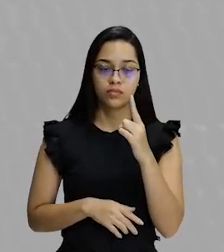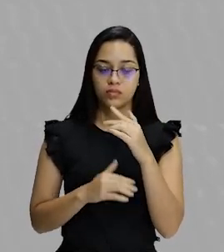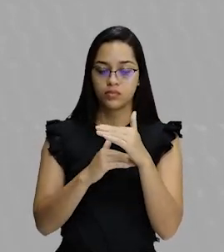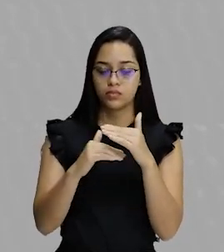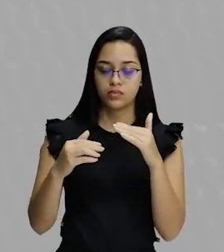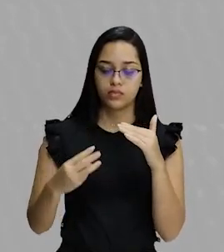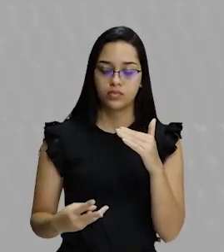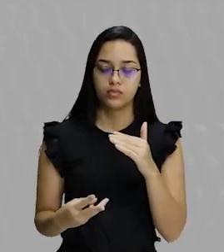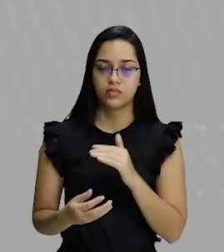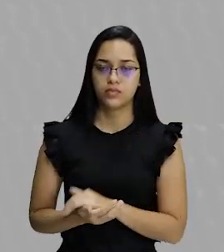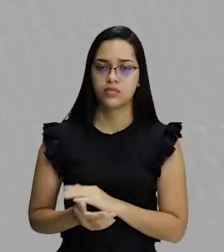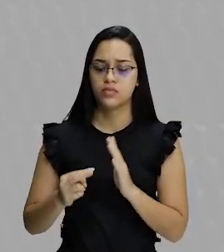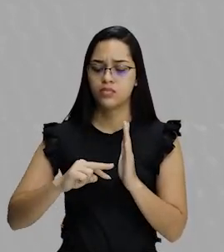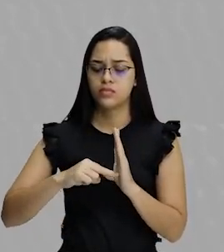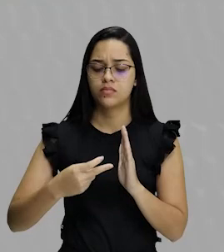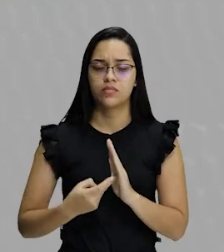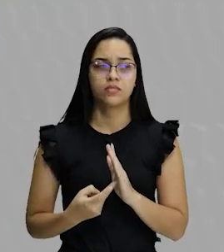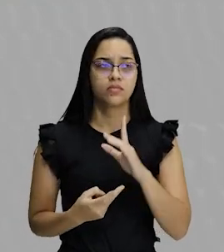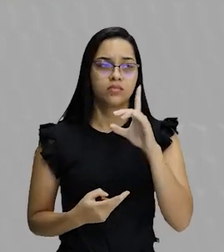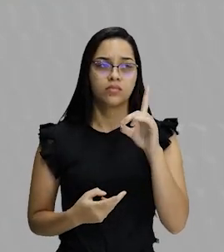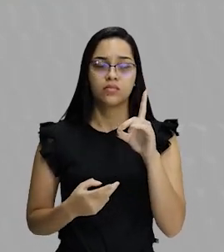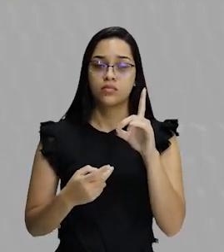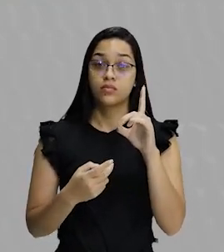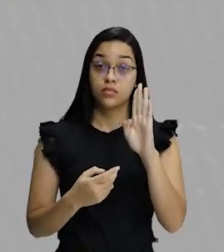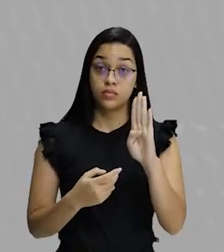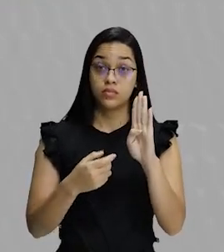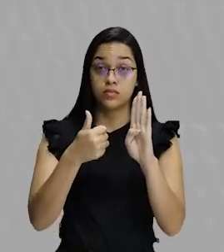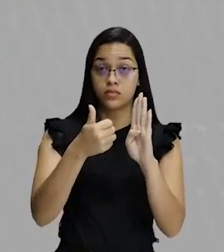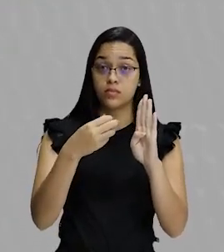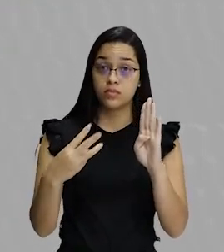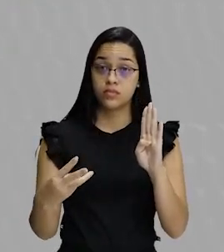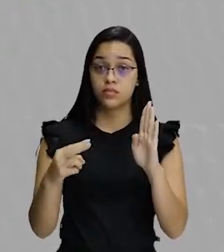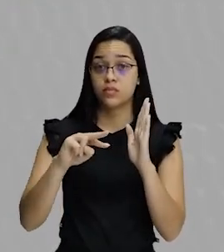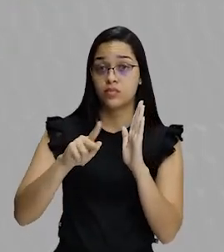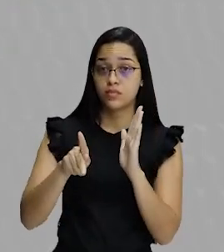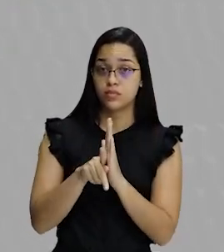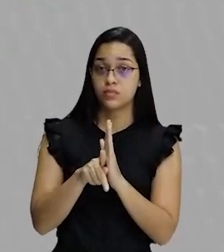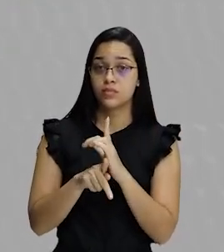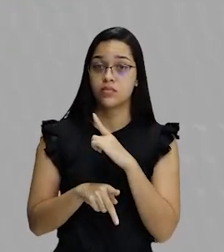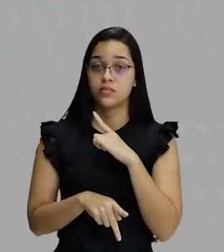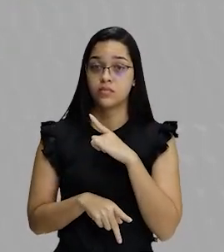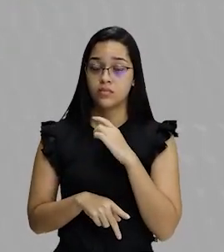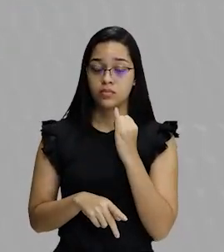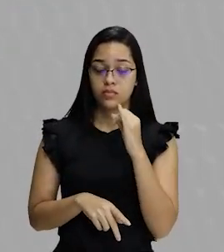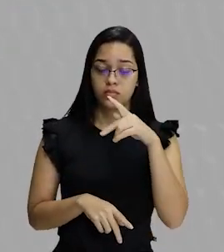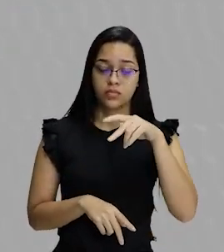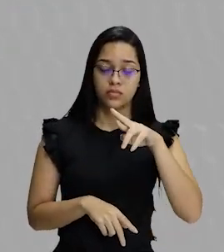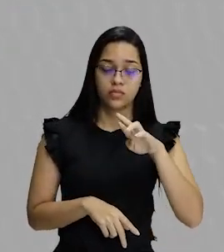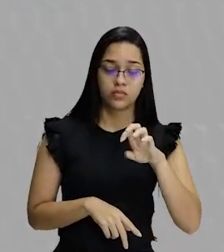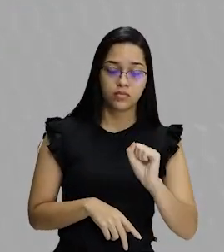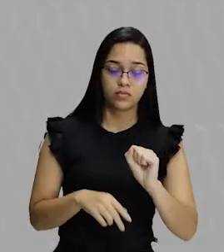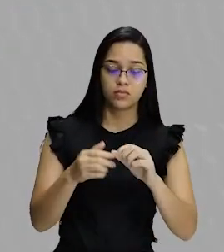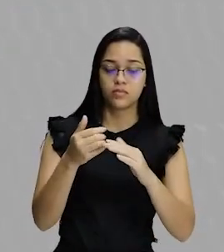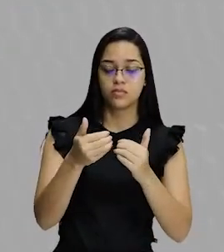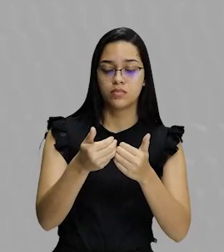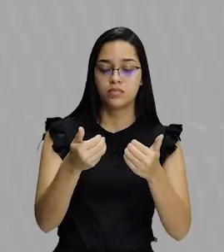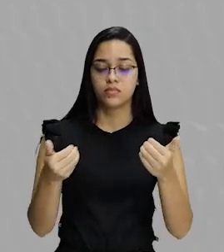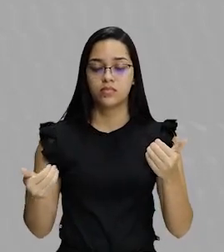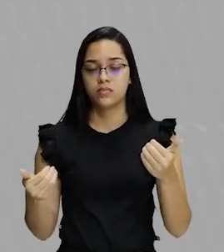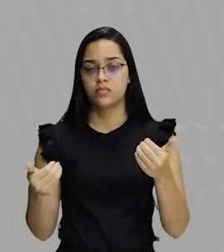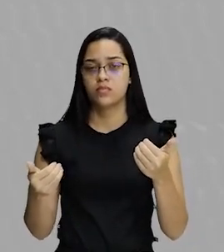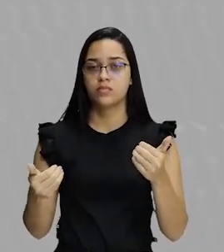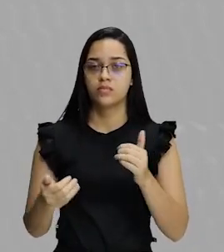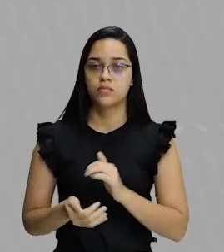B13. Só o que significa B13? É a bissetriz dos quadrantes ímpares. Ele está dividindo aqui ao